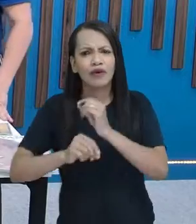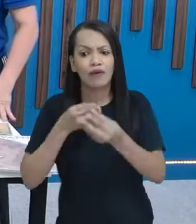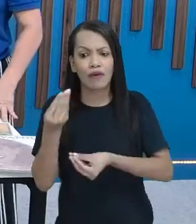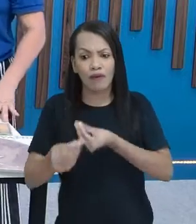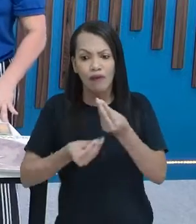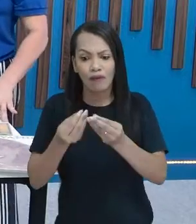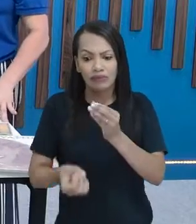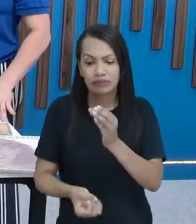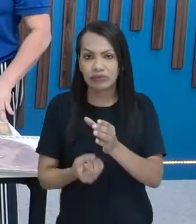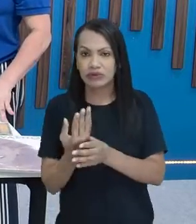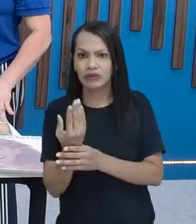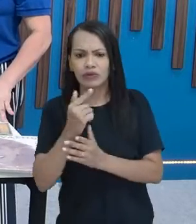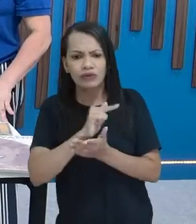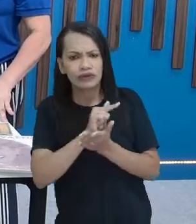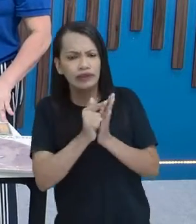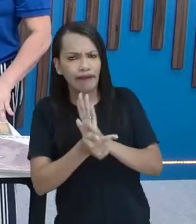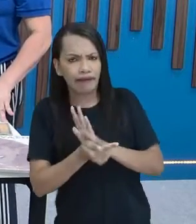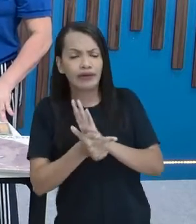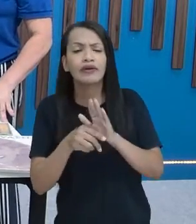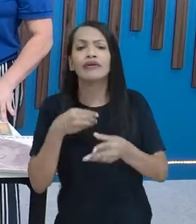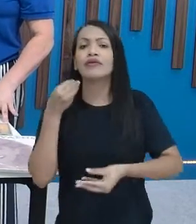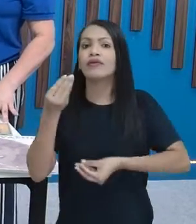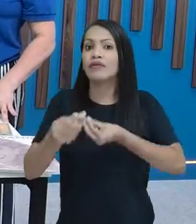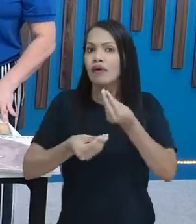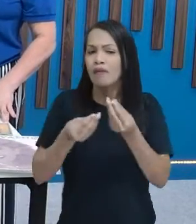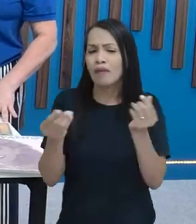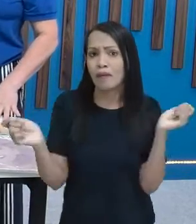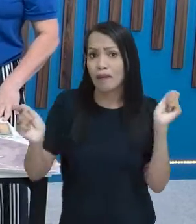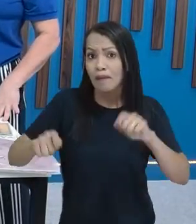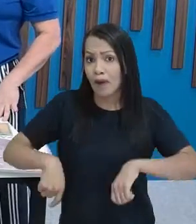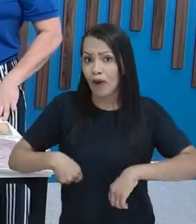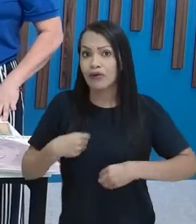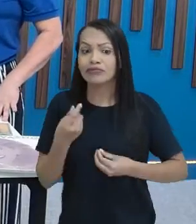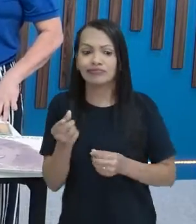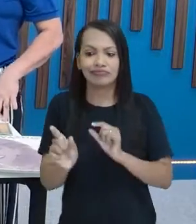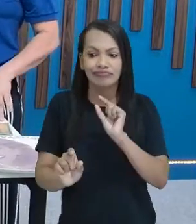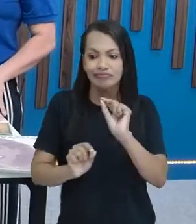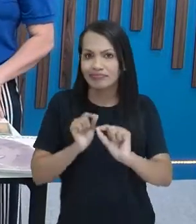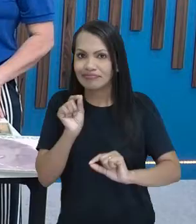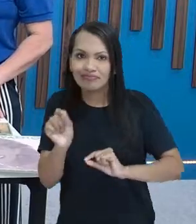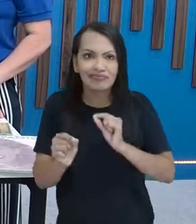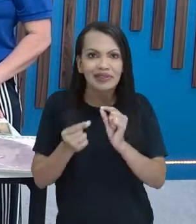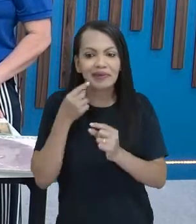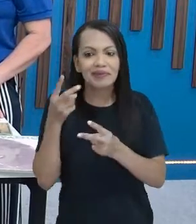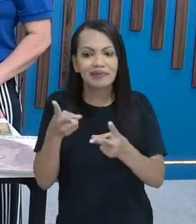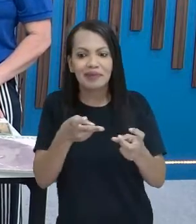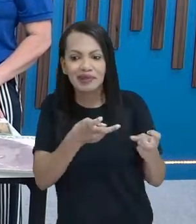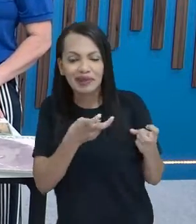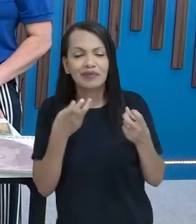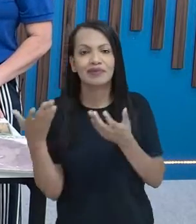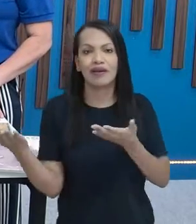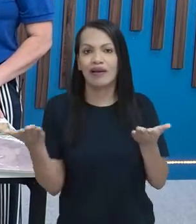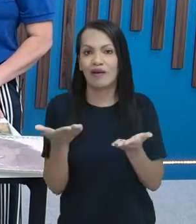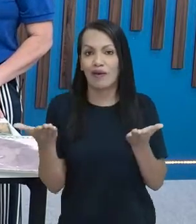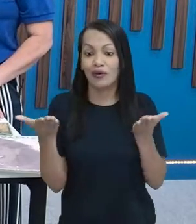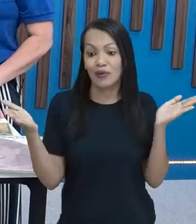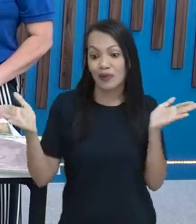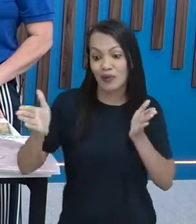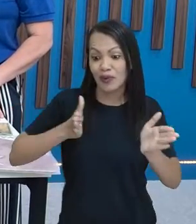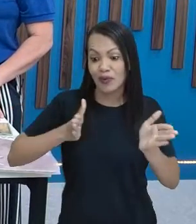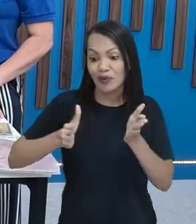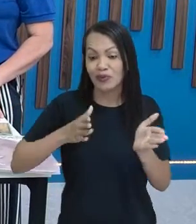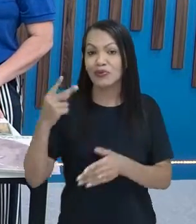essa história de gêneros e como é que isso pode ser definido. Agora, no módulo 2, a gente vai continuar